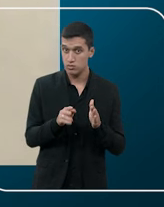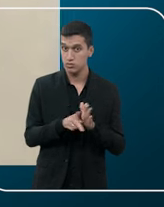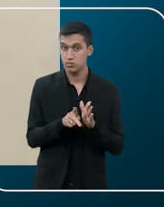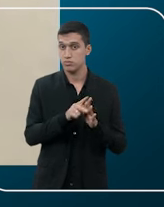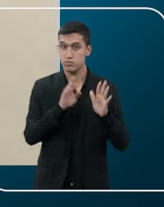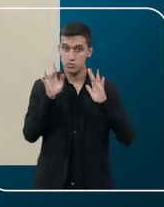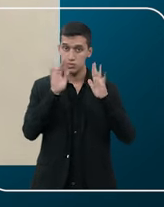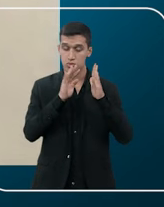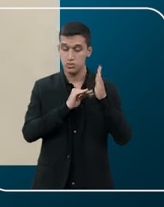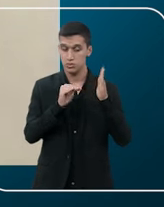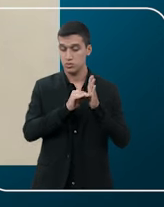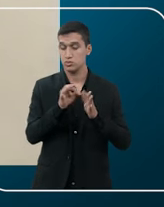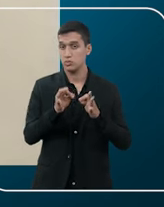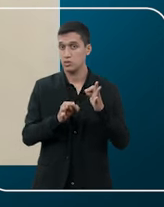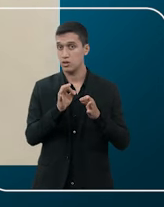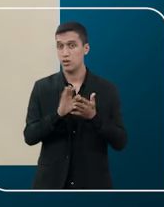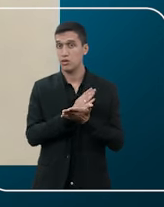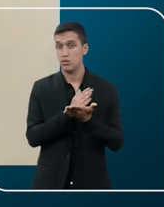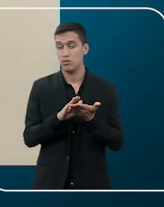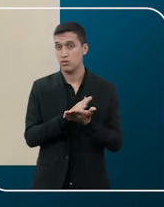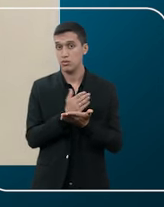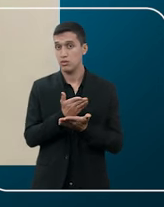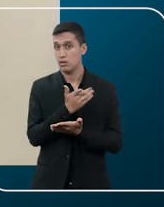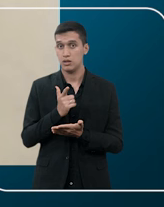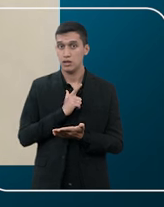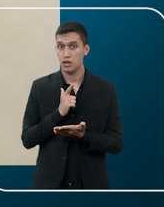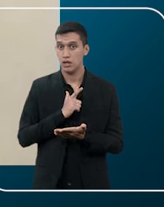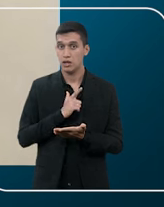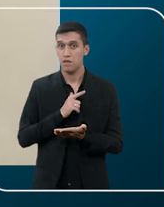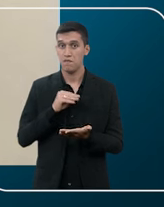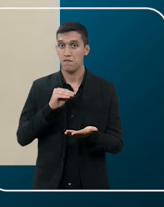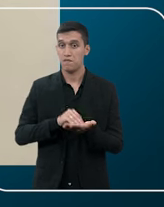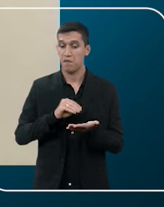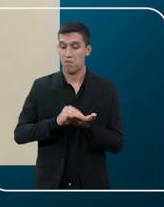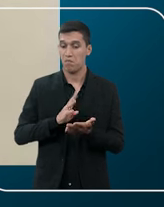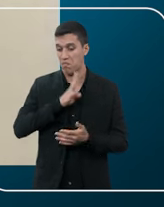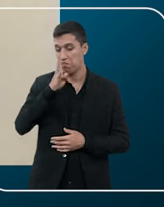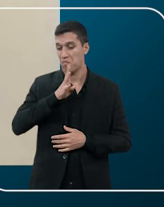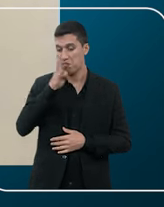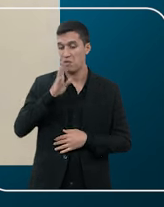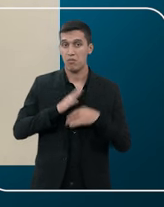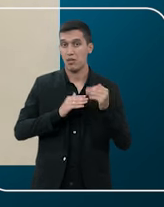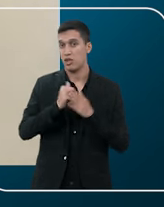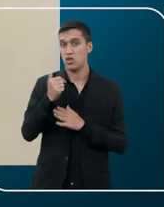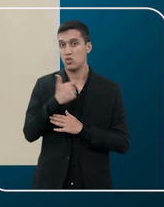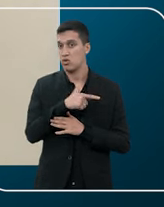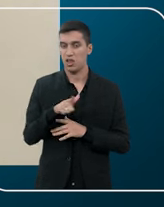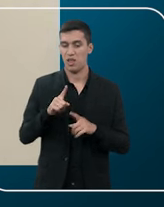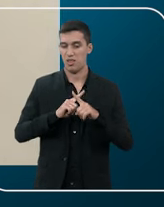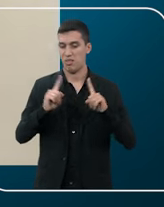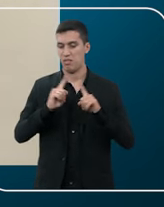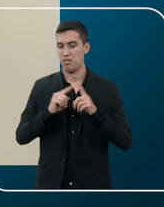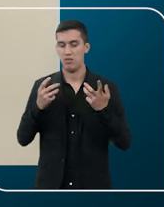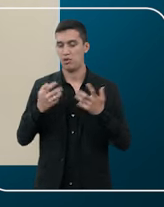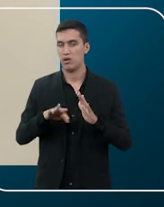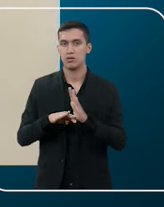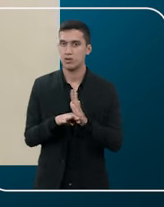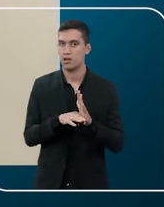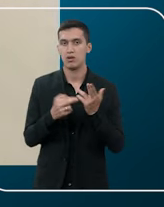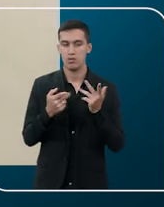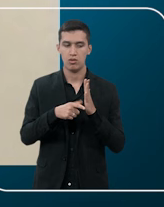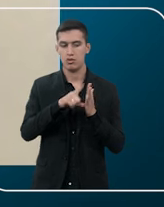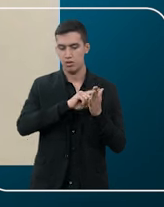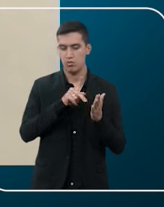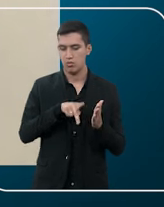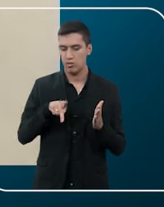vista jurídico em situações de imperícia, imprudência e negligência, como bem explicado pela